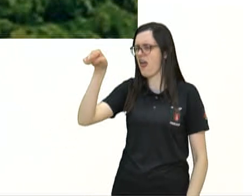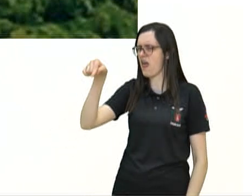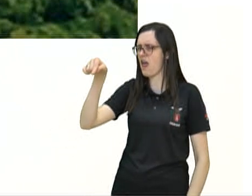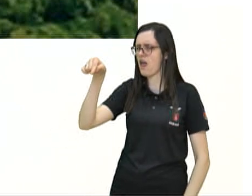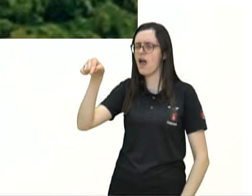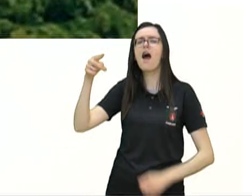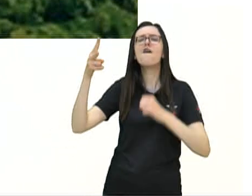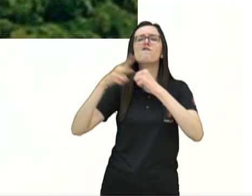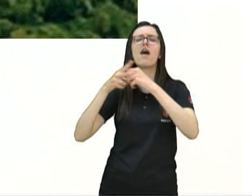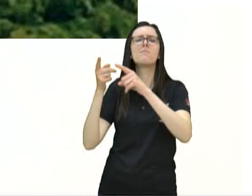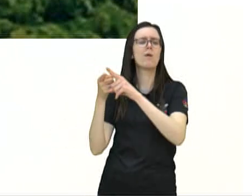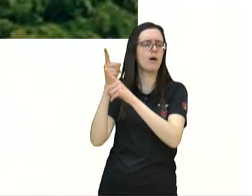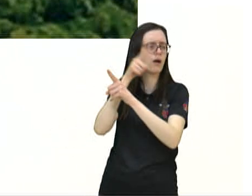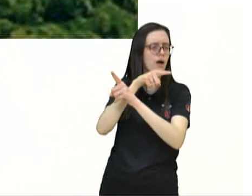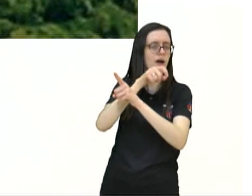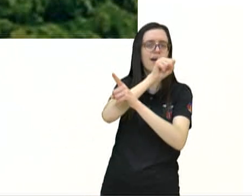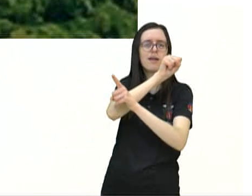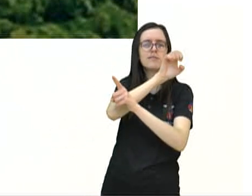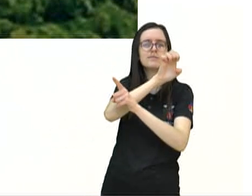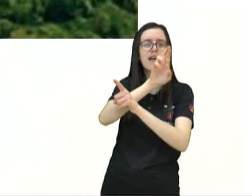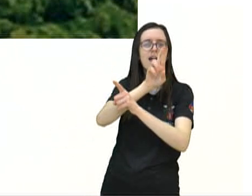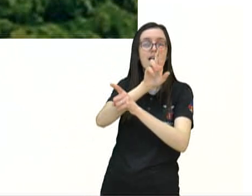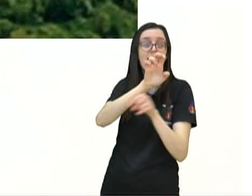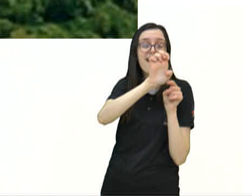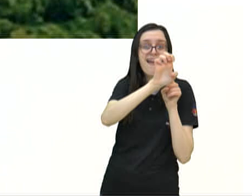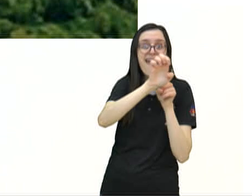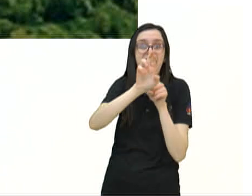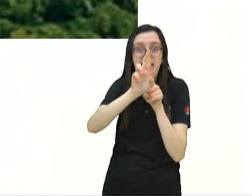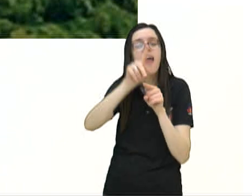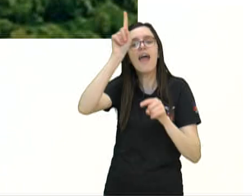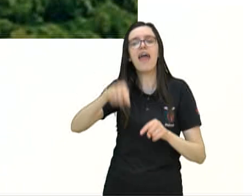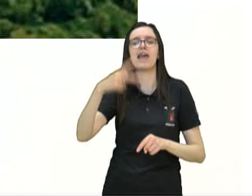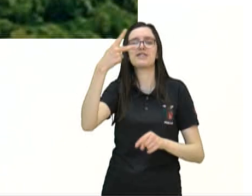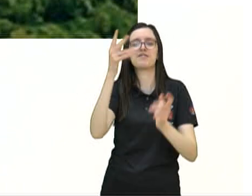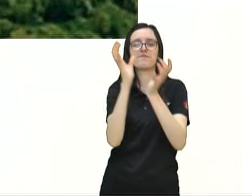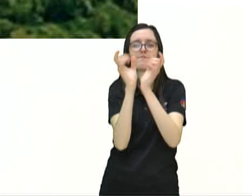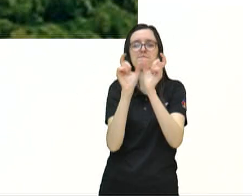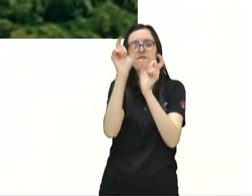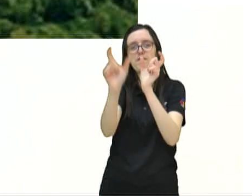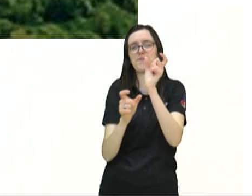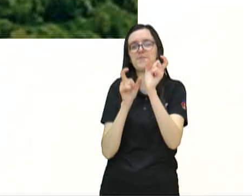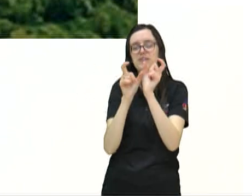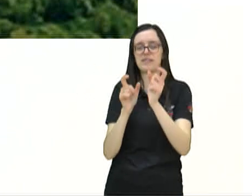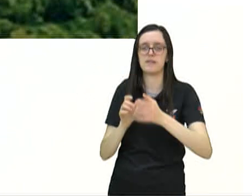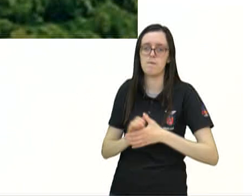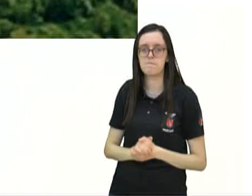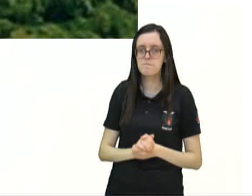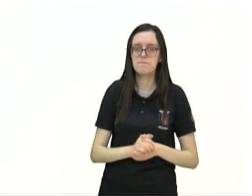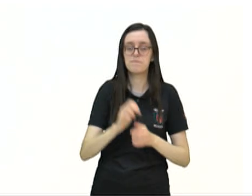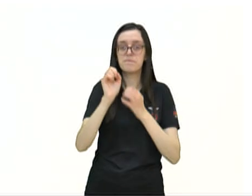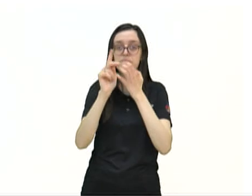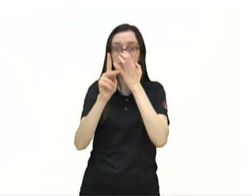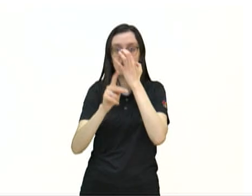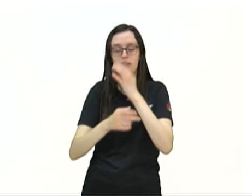Porque o é vem do verbo ser, termina com er, segunda conjugação,